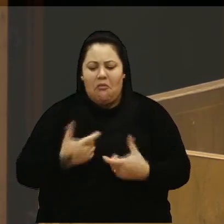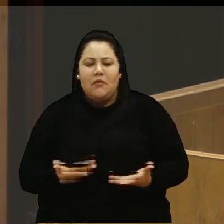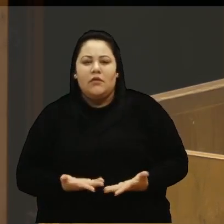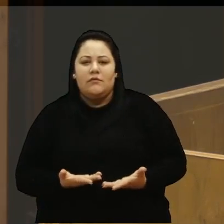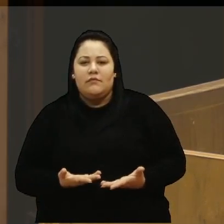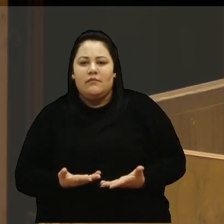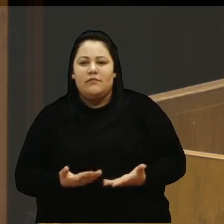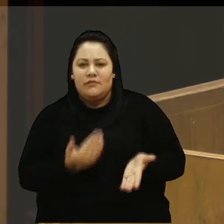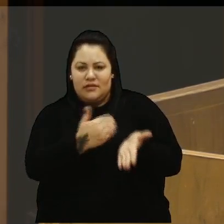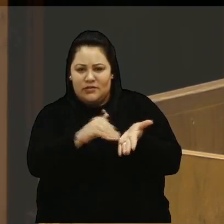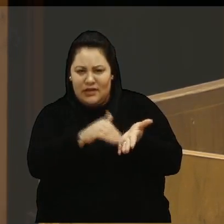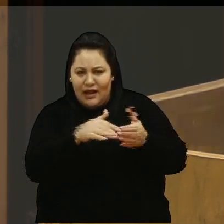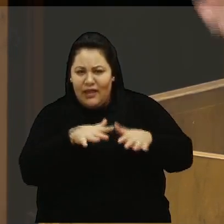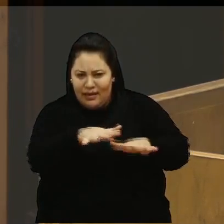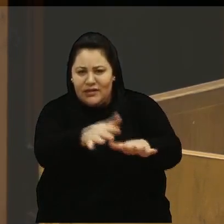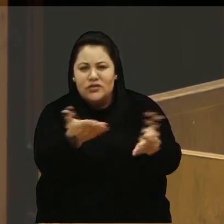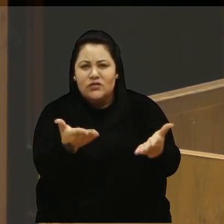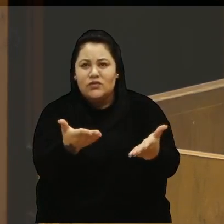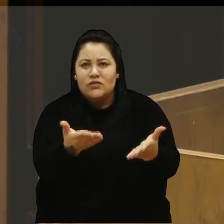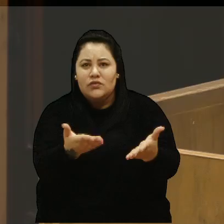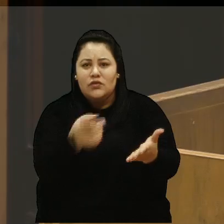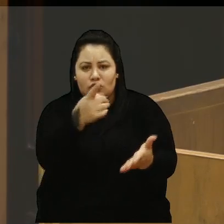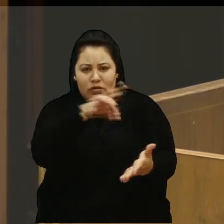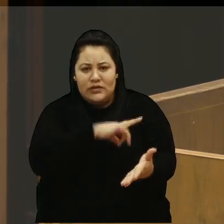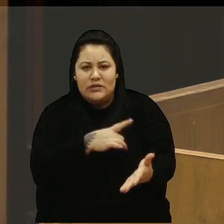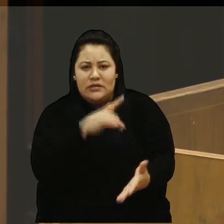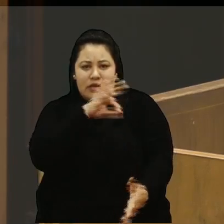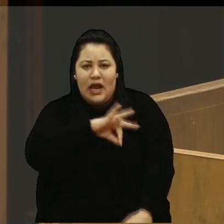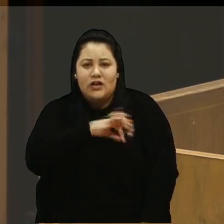secretário de trânsito, o senhor ganha 18 mil